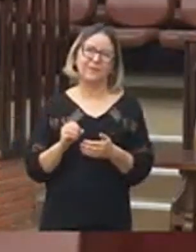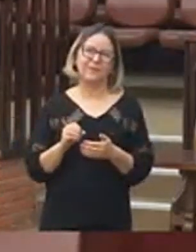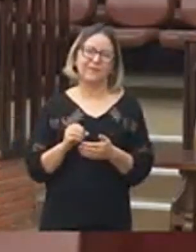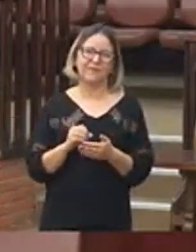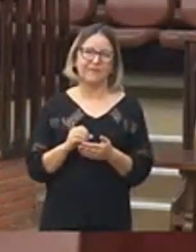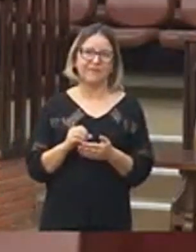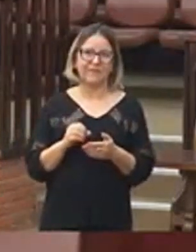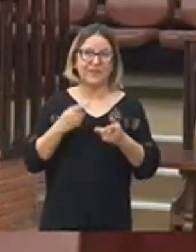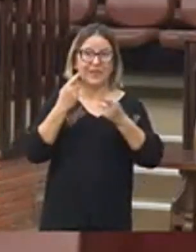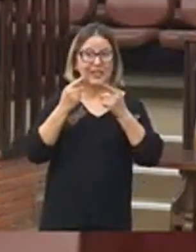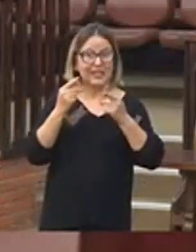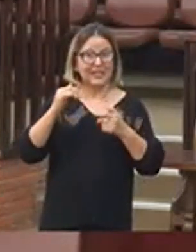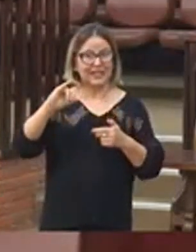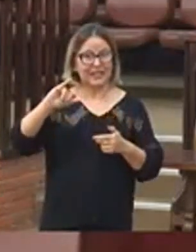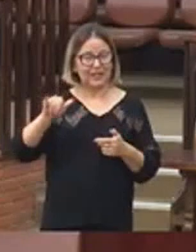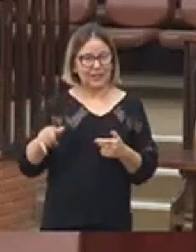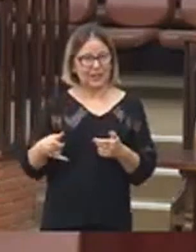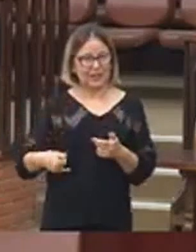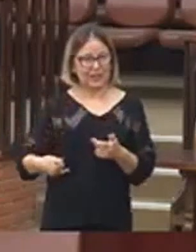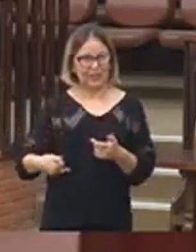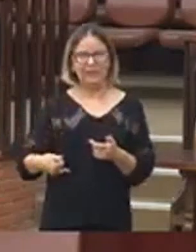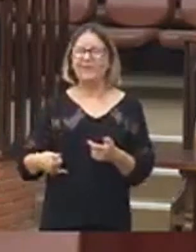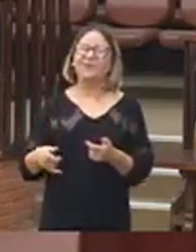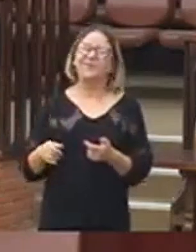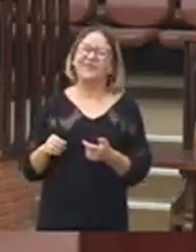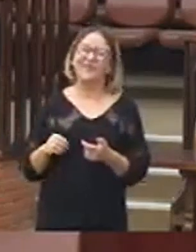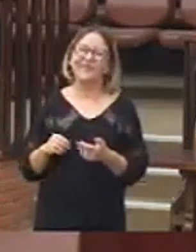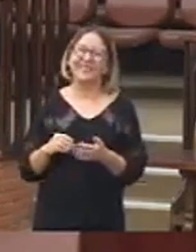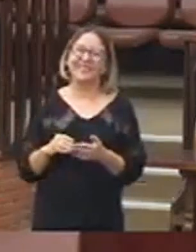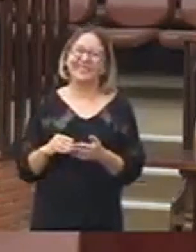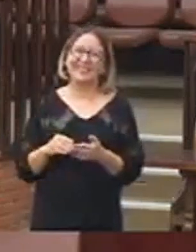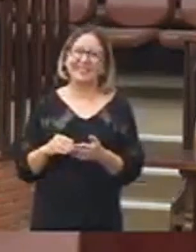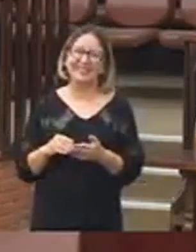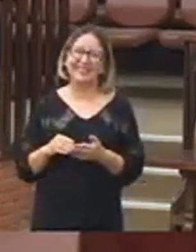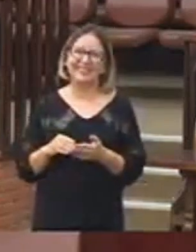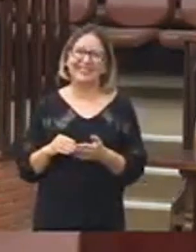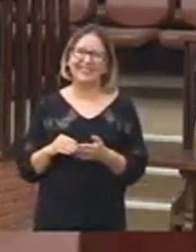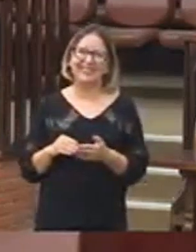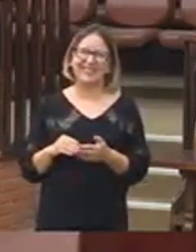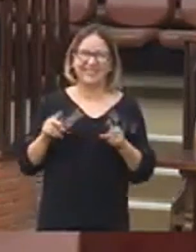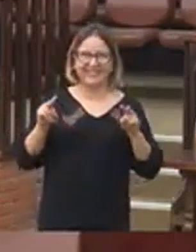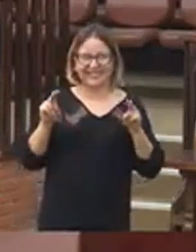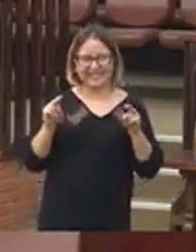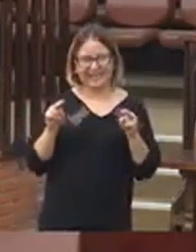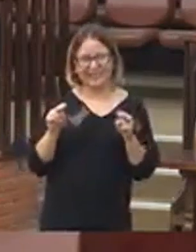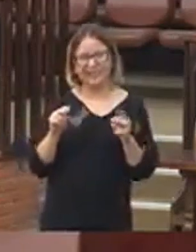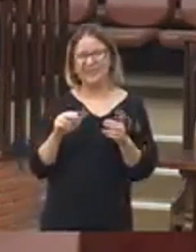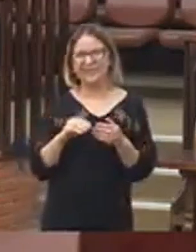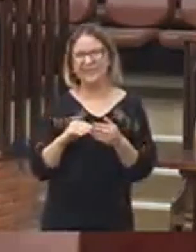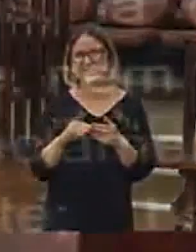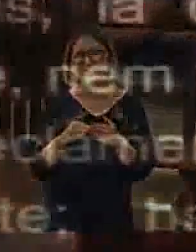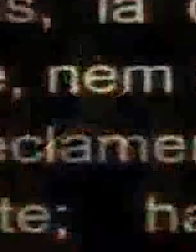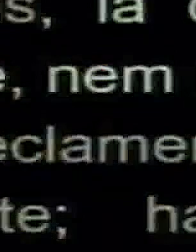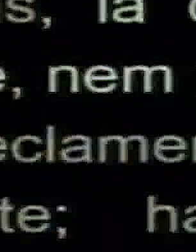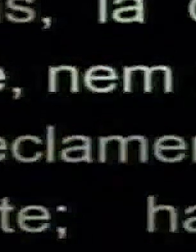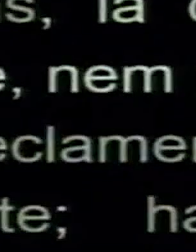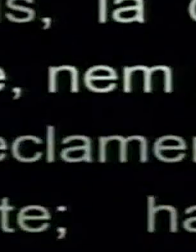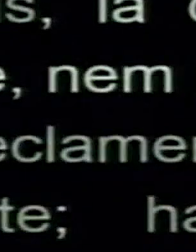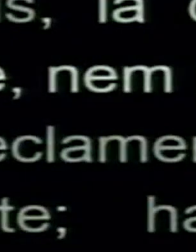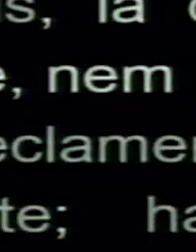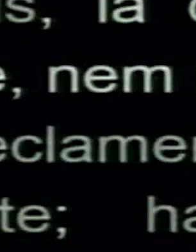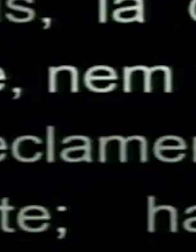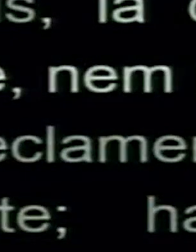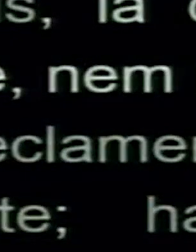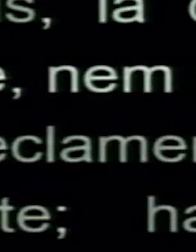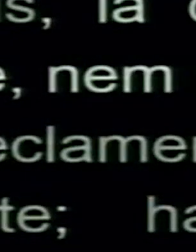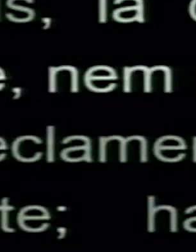disse Jó. E o verso 3 é o que ele disse. Disse Jó. Esse